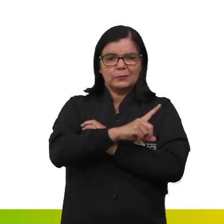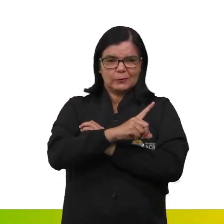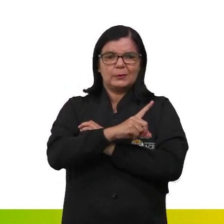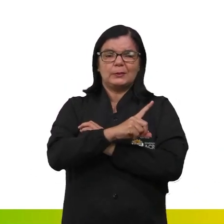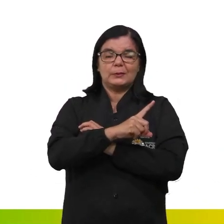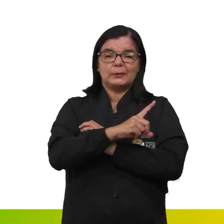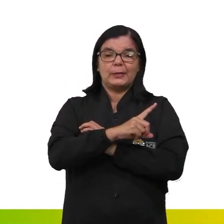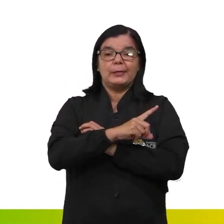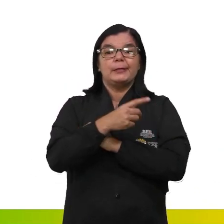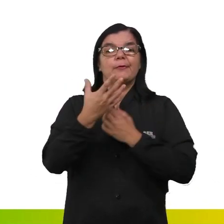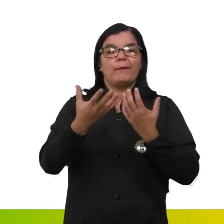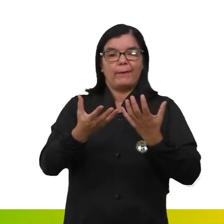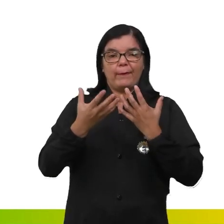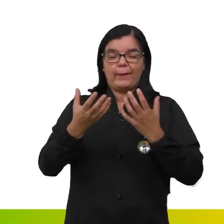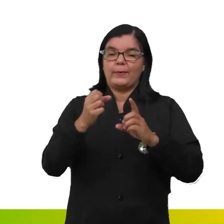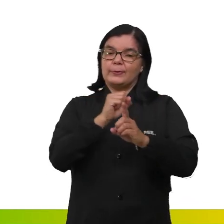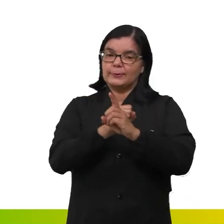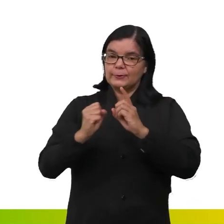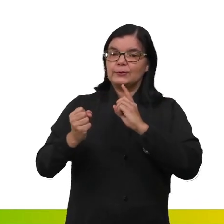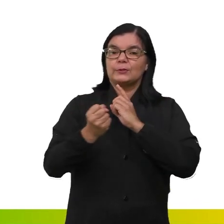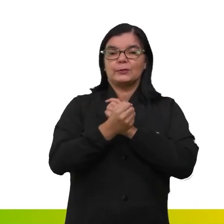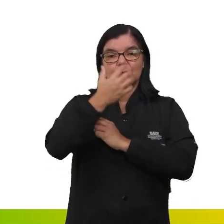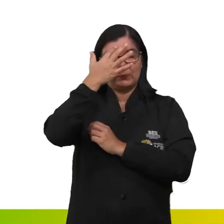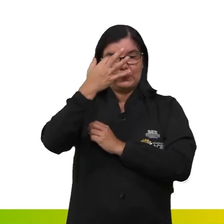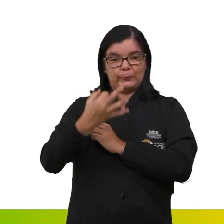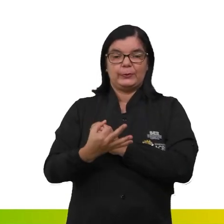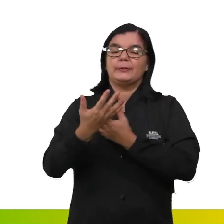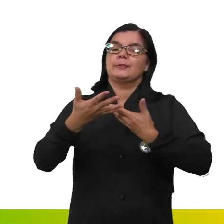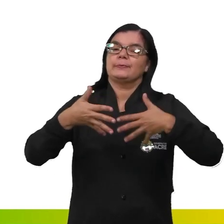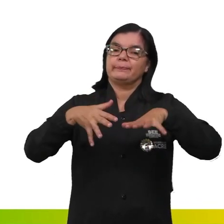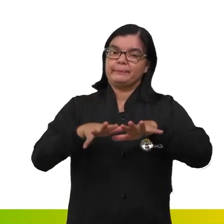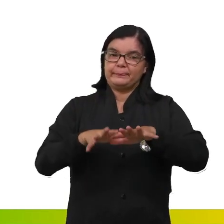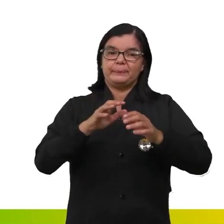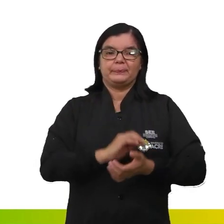e a busca por uma sociedade mais justa e inclusiva.